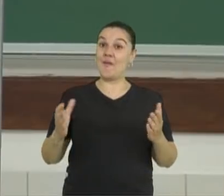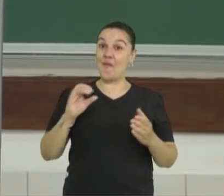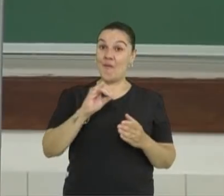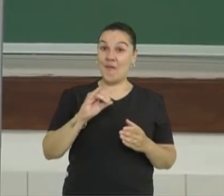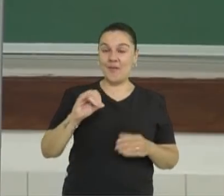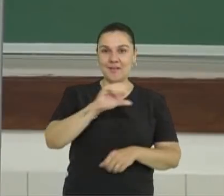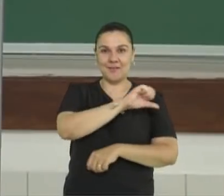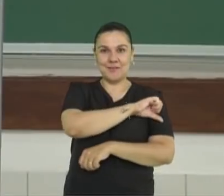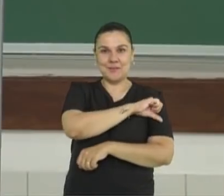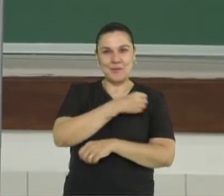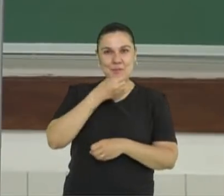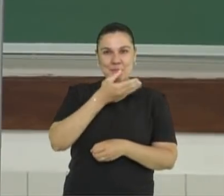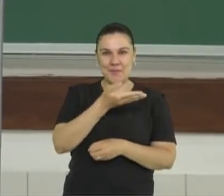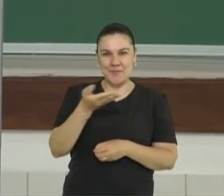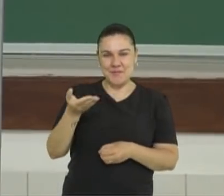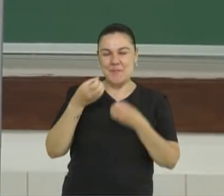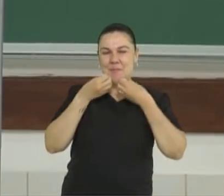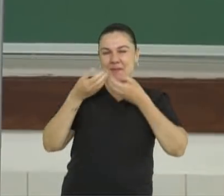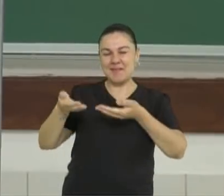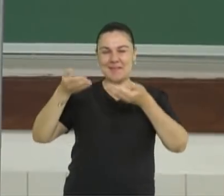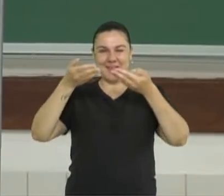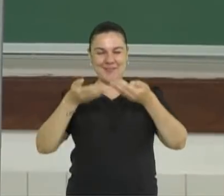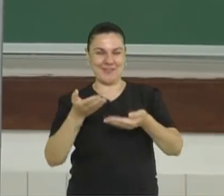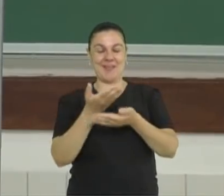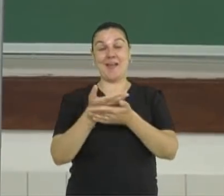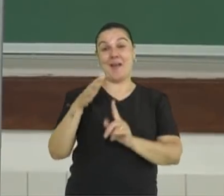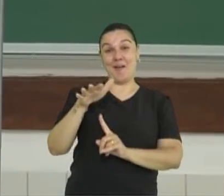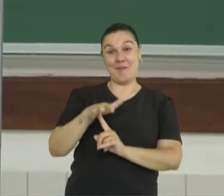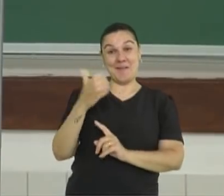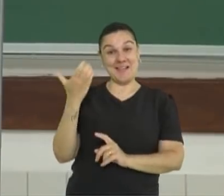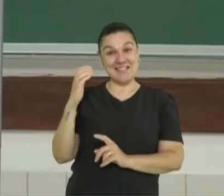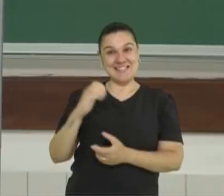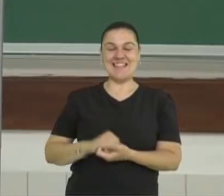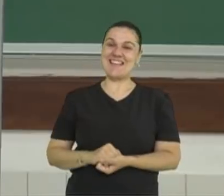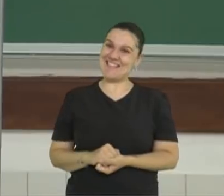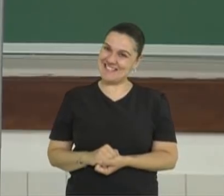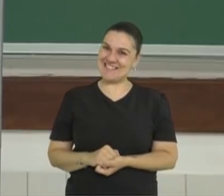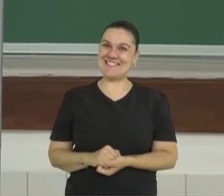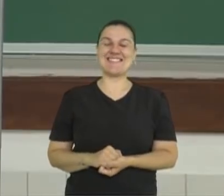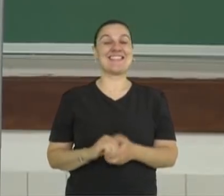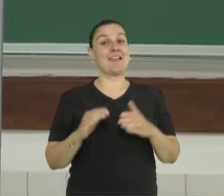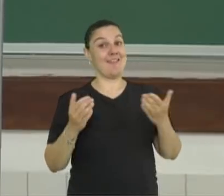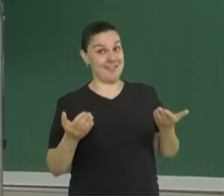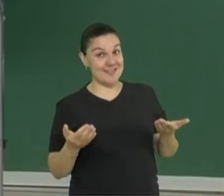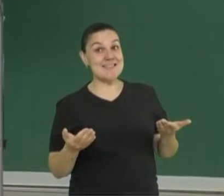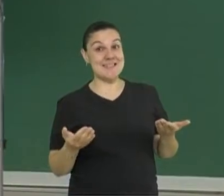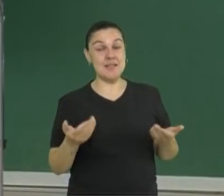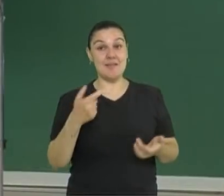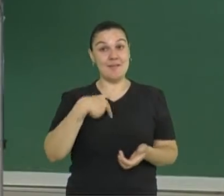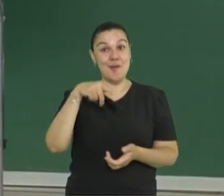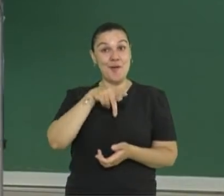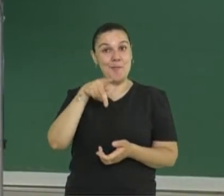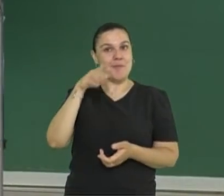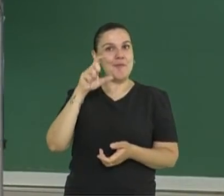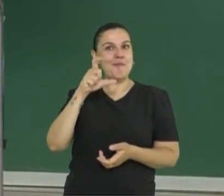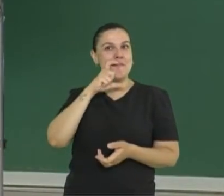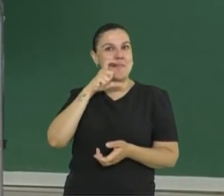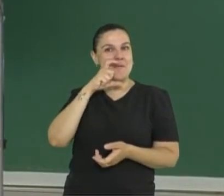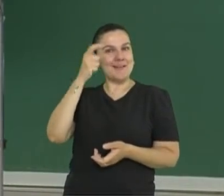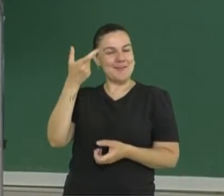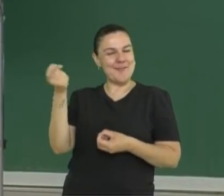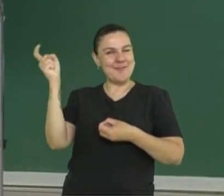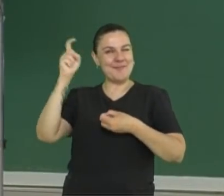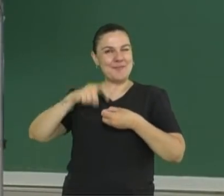Olá, nono ano, tudo bom com vocês? Sejam bem-vindos a mais uma aula de ciências do Aula Paraná. O Fabiano está aqui de volta